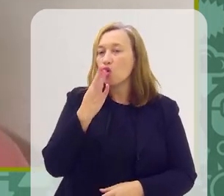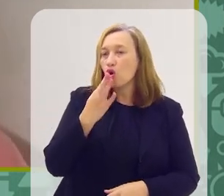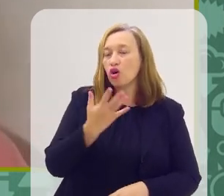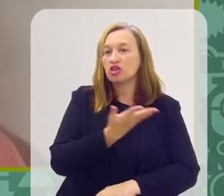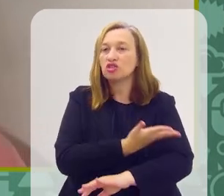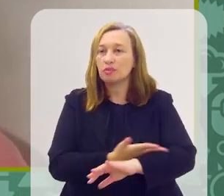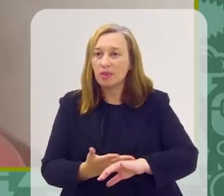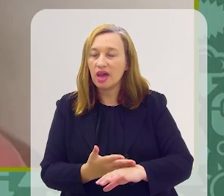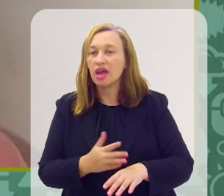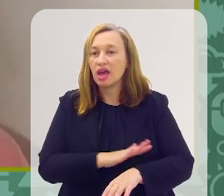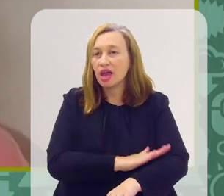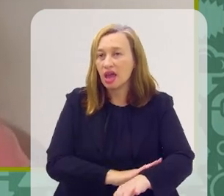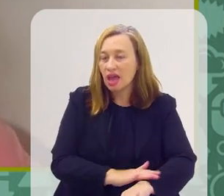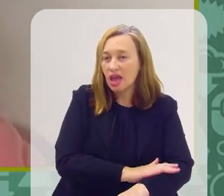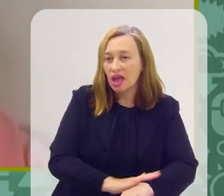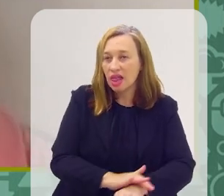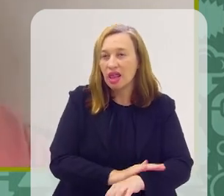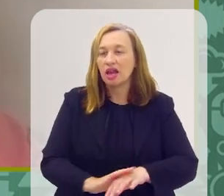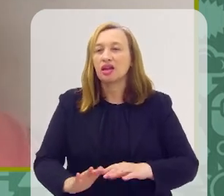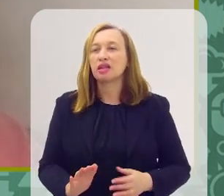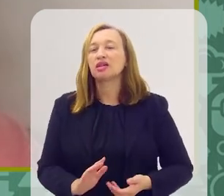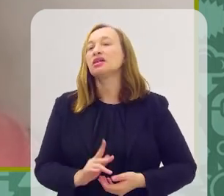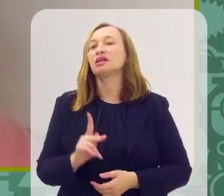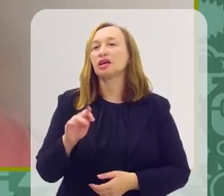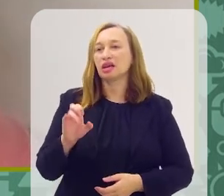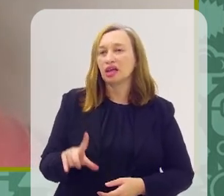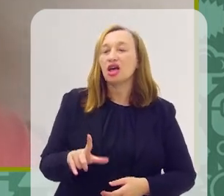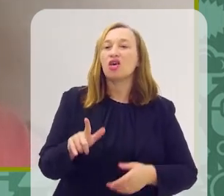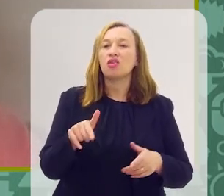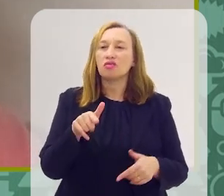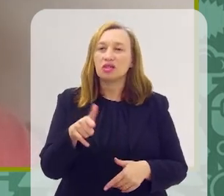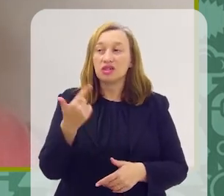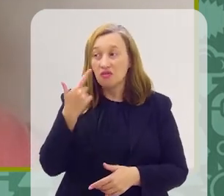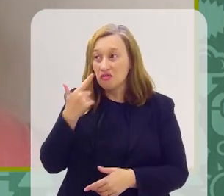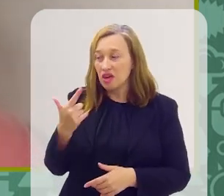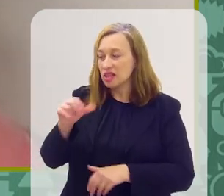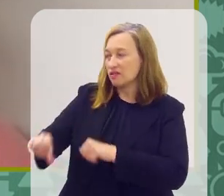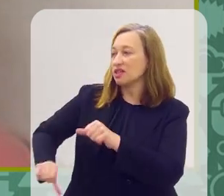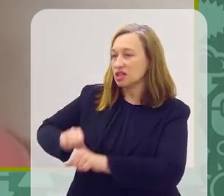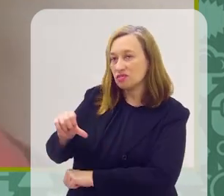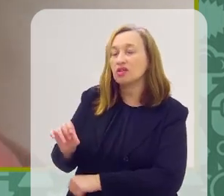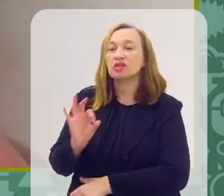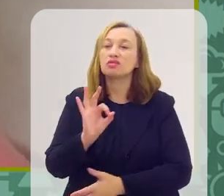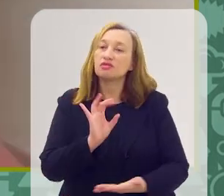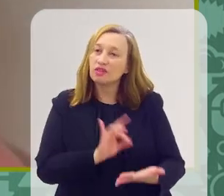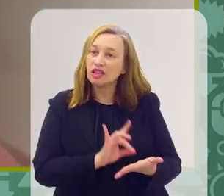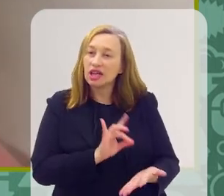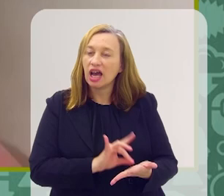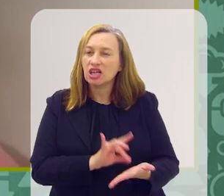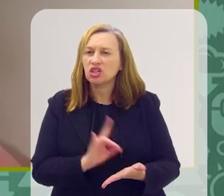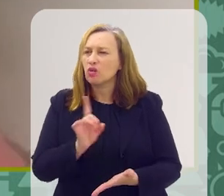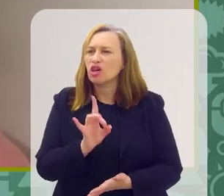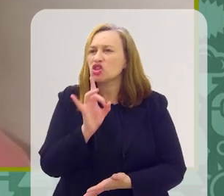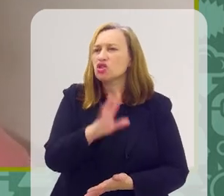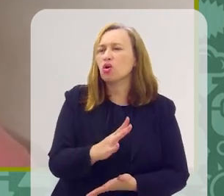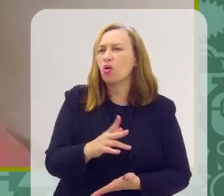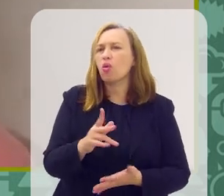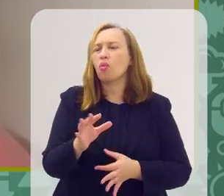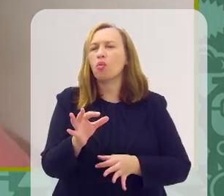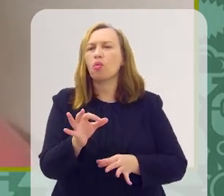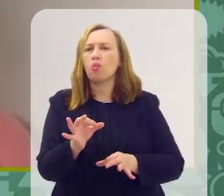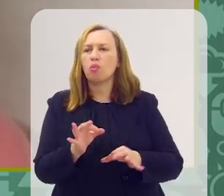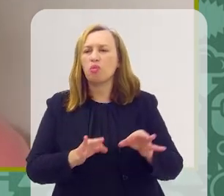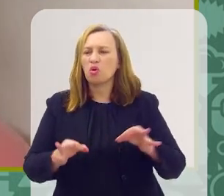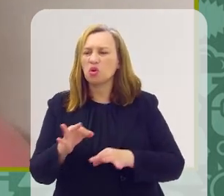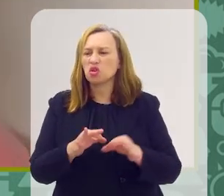sua cor de pele, enfim. E aí você começa a perceber que realmente, né? Tipo, você está fazendo uma transformação. E não